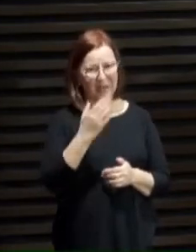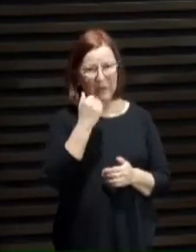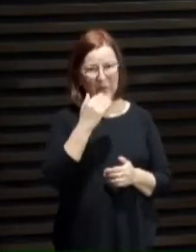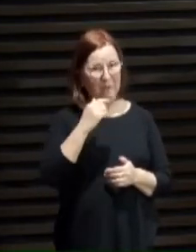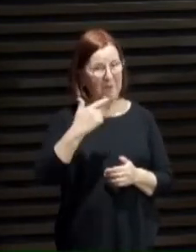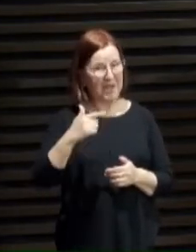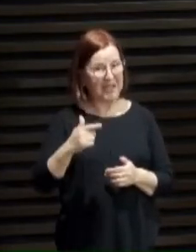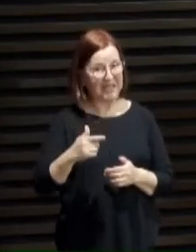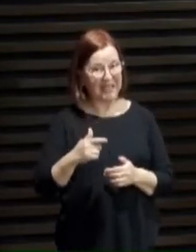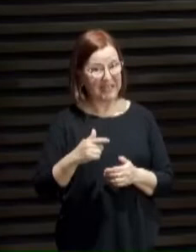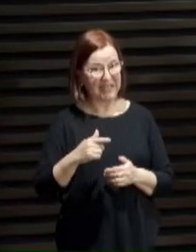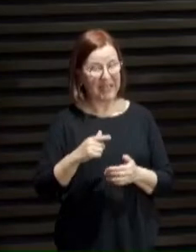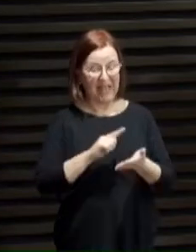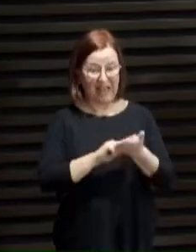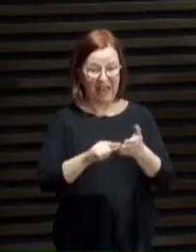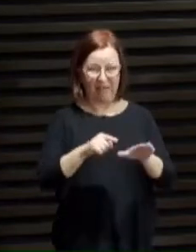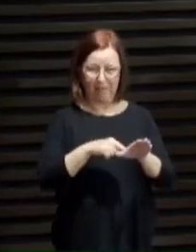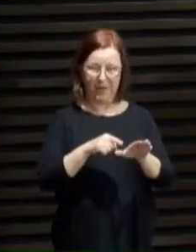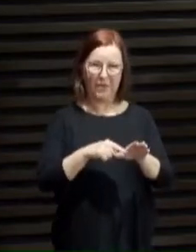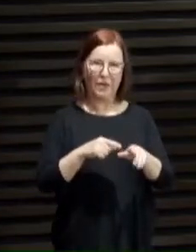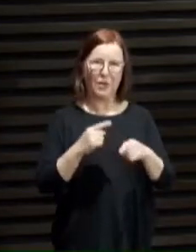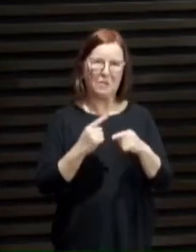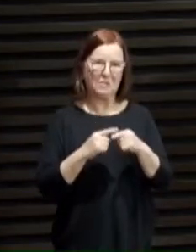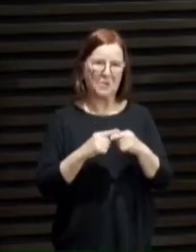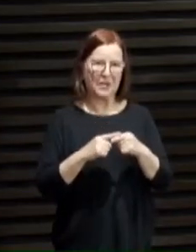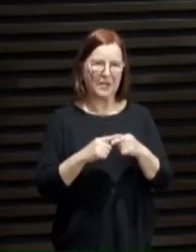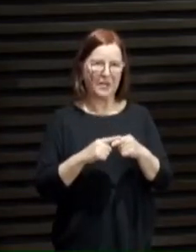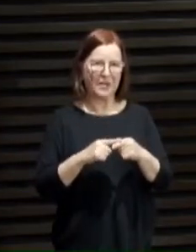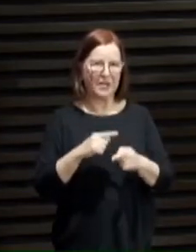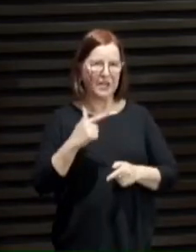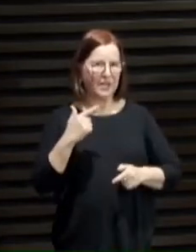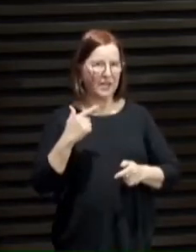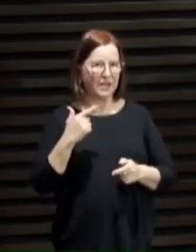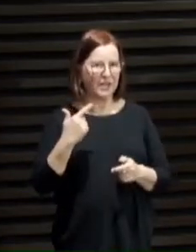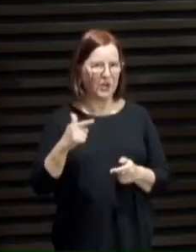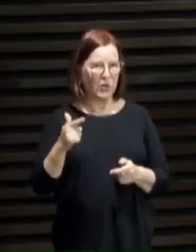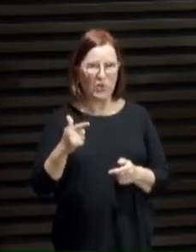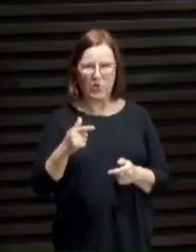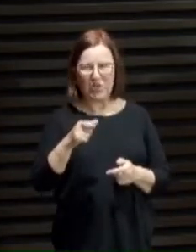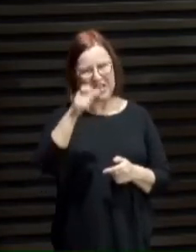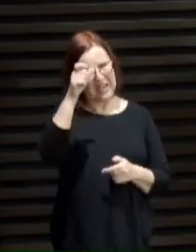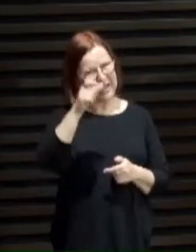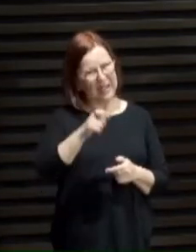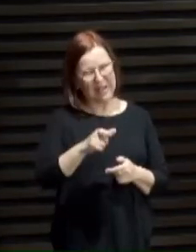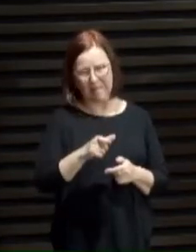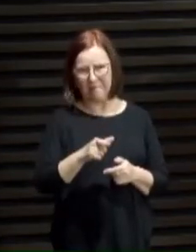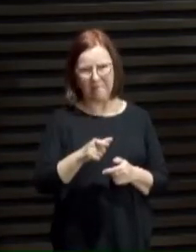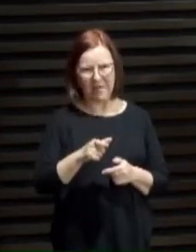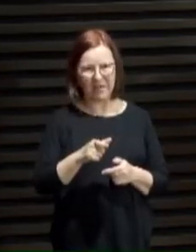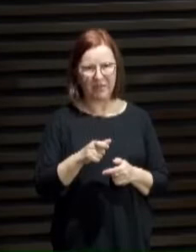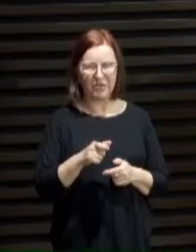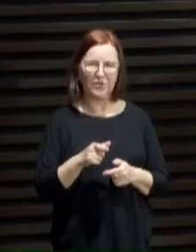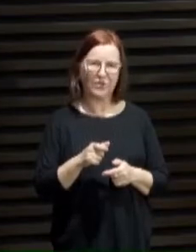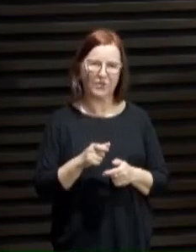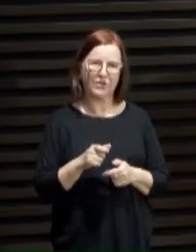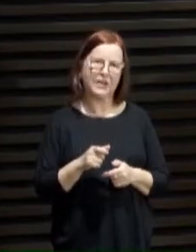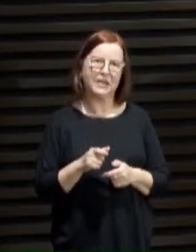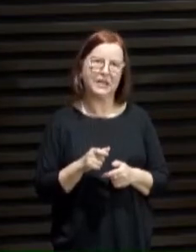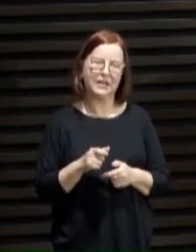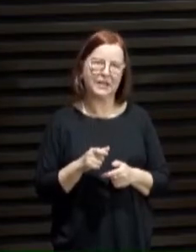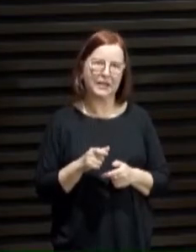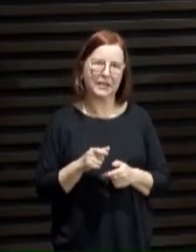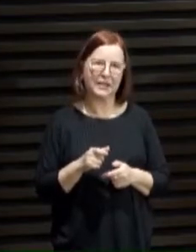portas não estavam abertas, não havia mais ninguém sendo convidado para ouvir os discursos de Jesus, porque naquela